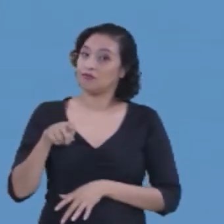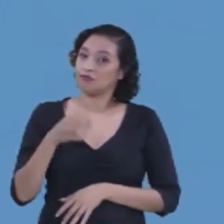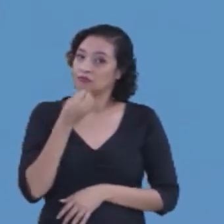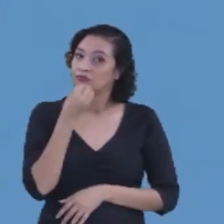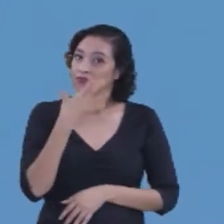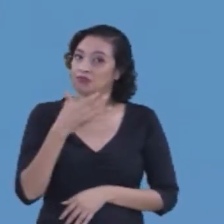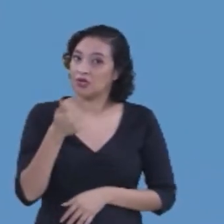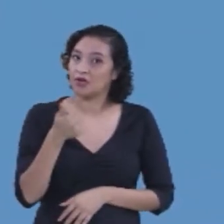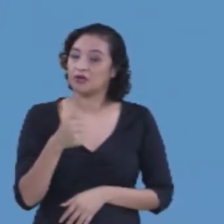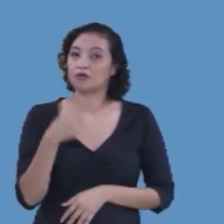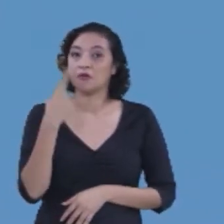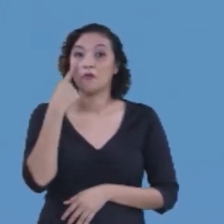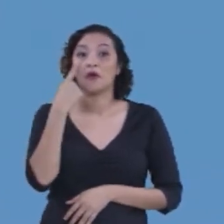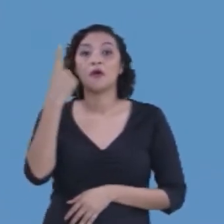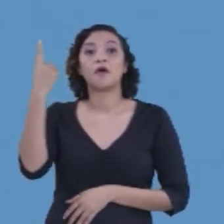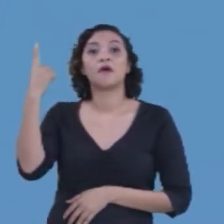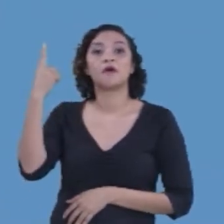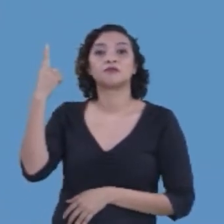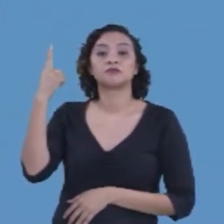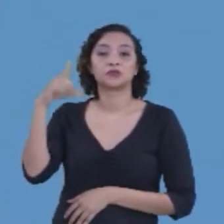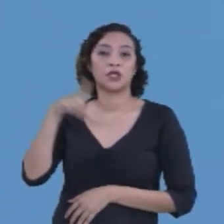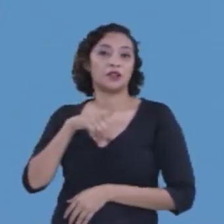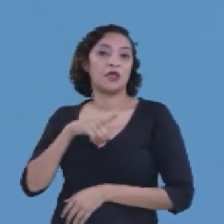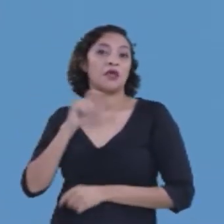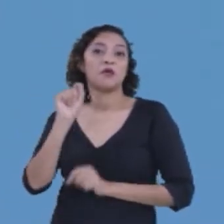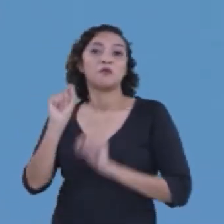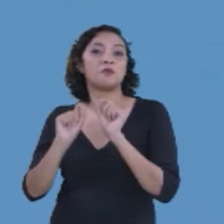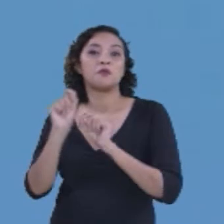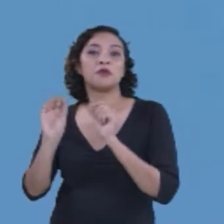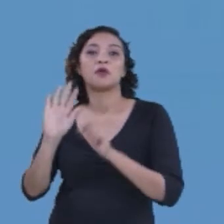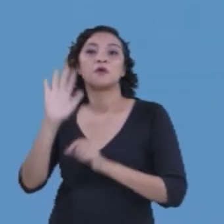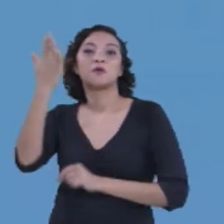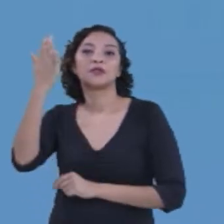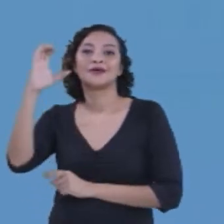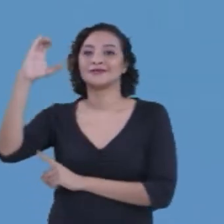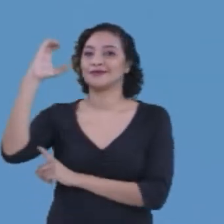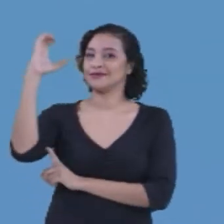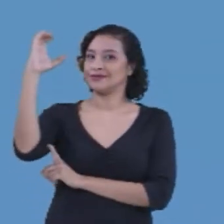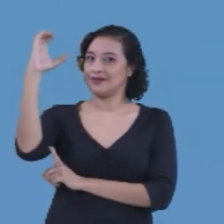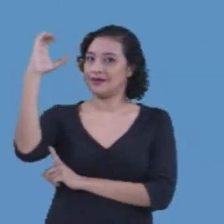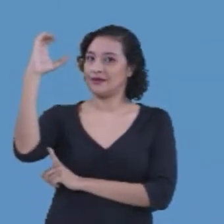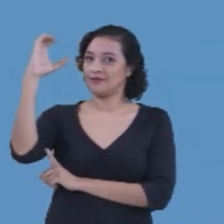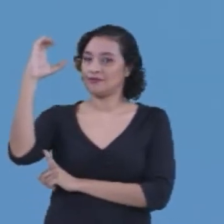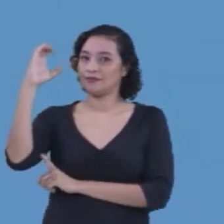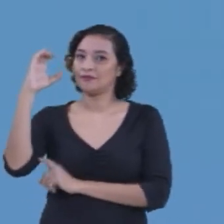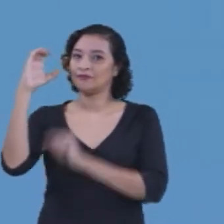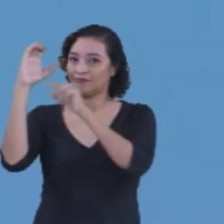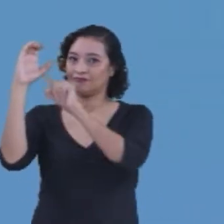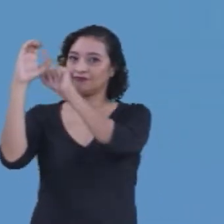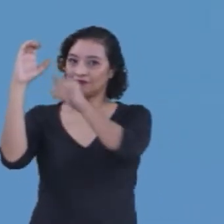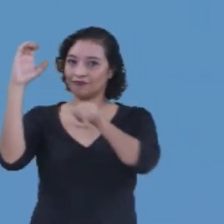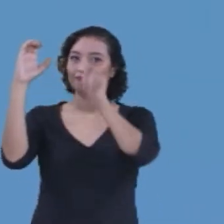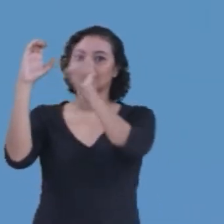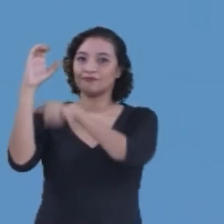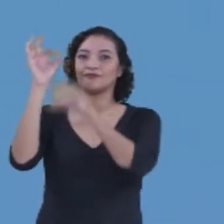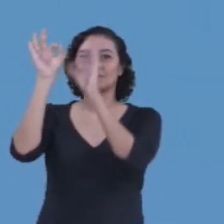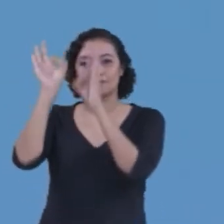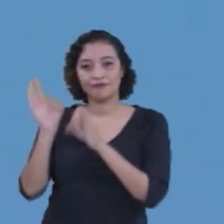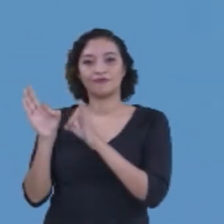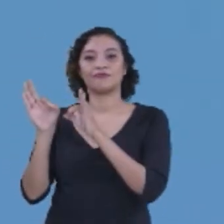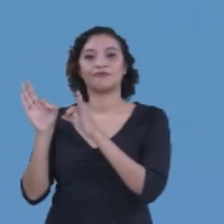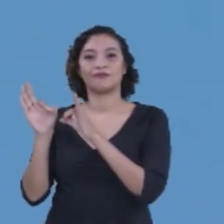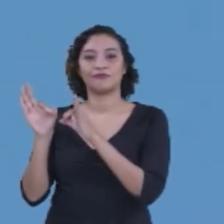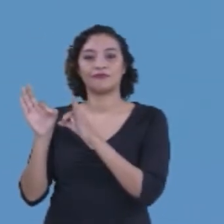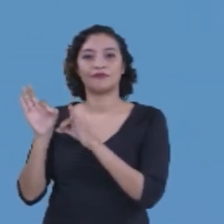ó, a situação da letra C. A opinião do autor em relação ao fato, que é a seca lá,